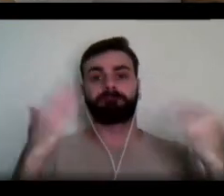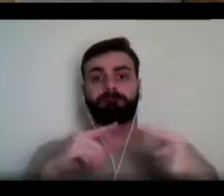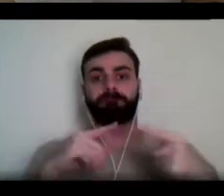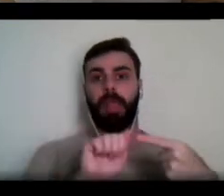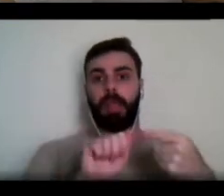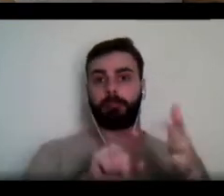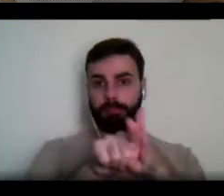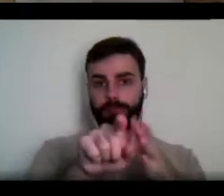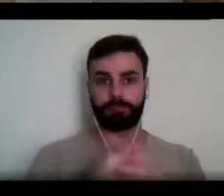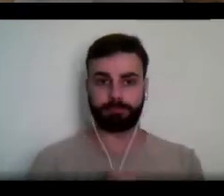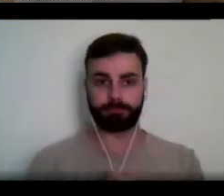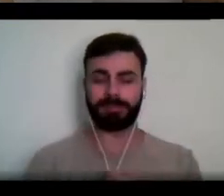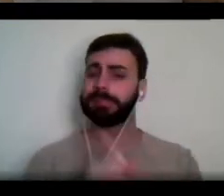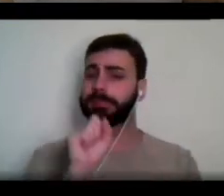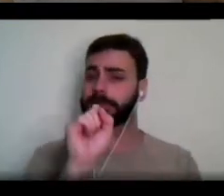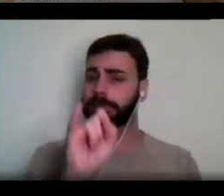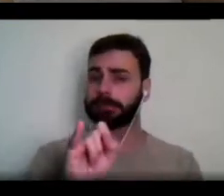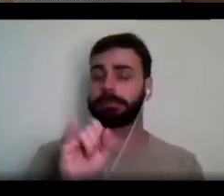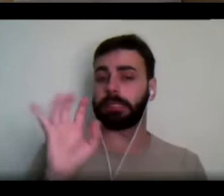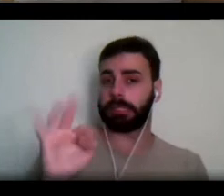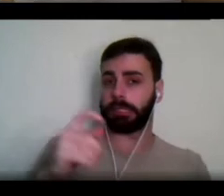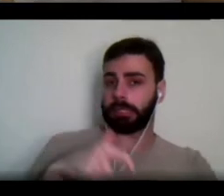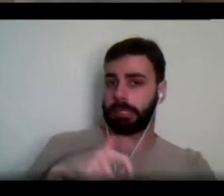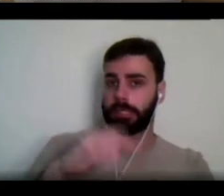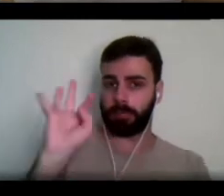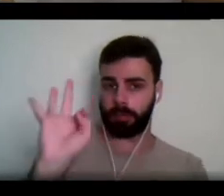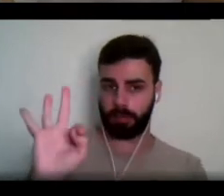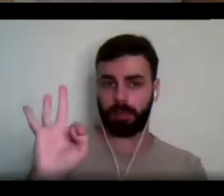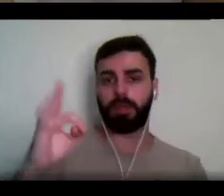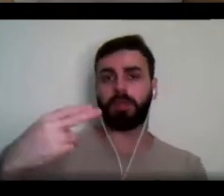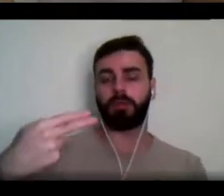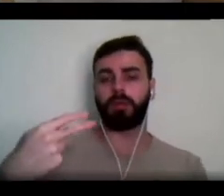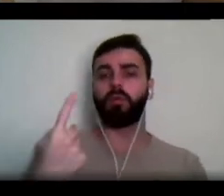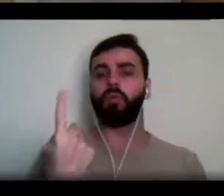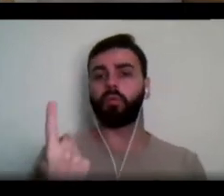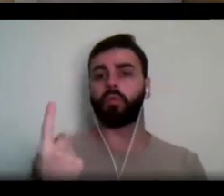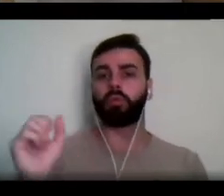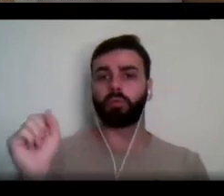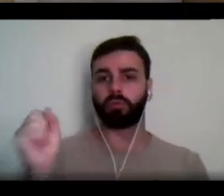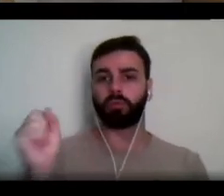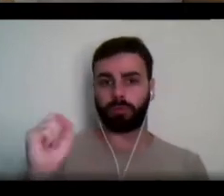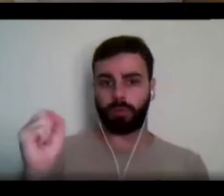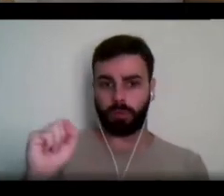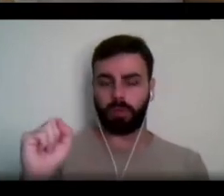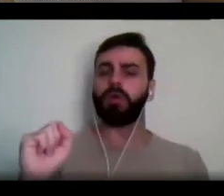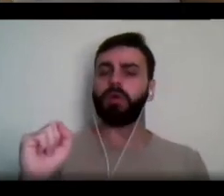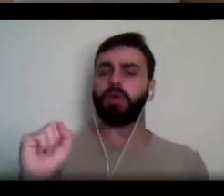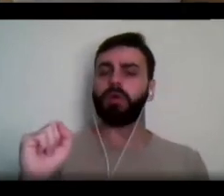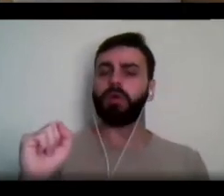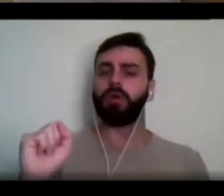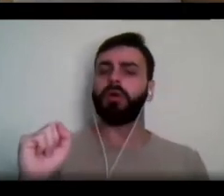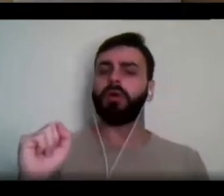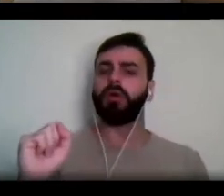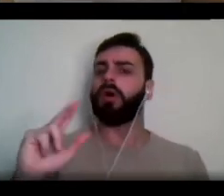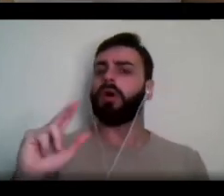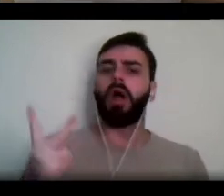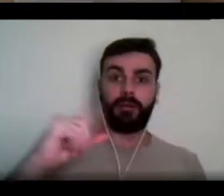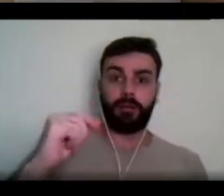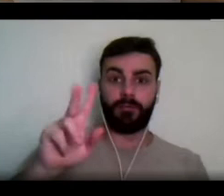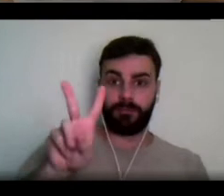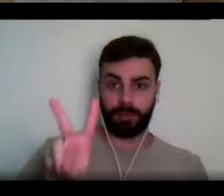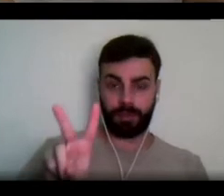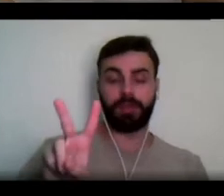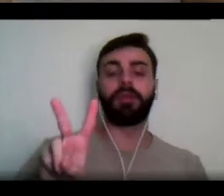em t igual a 1 segundo, eu tenho V igual, eu vou chamar de